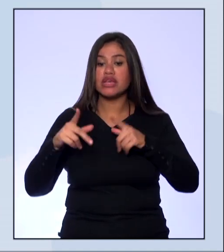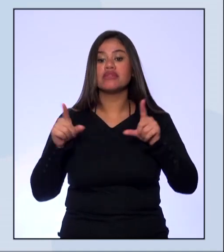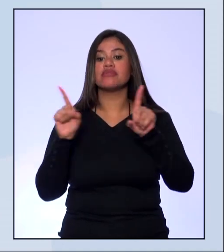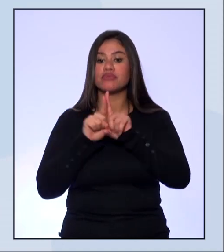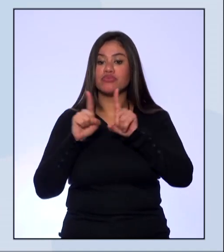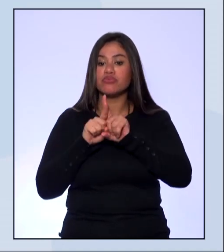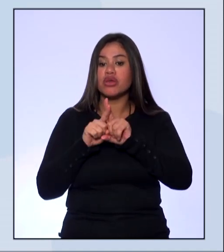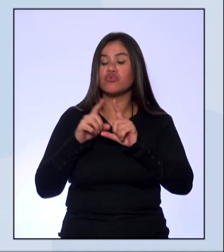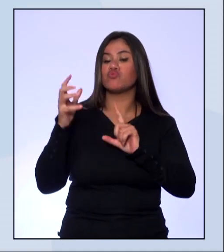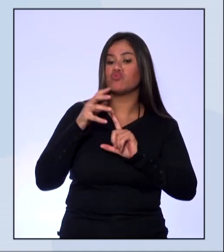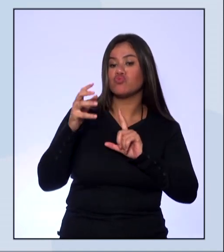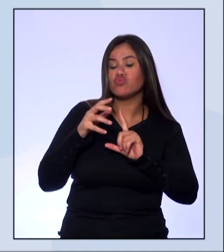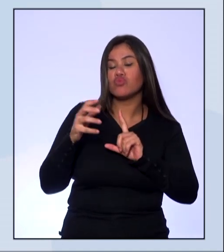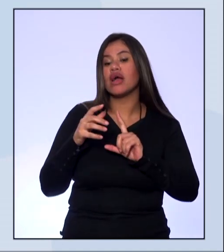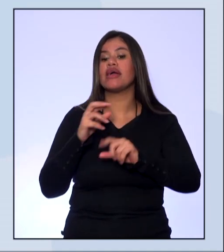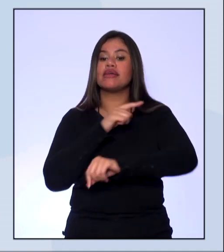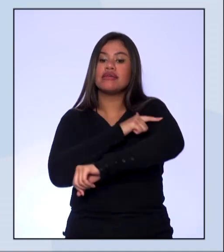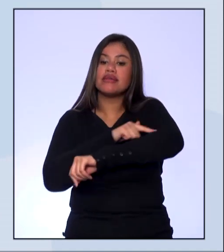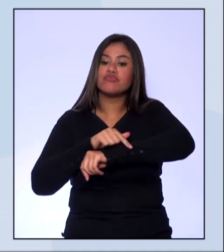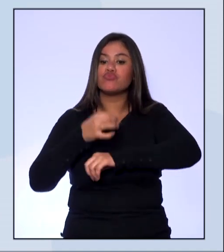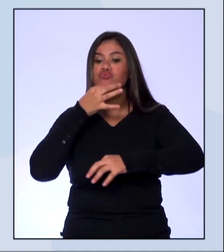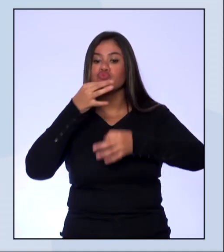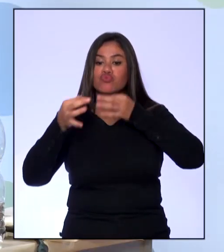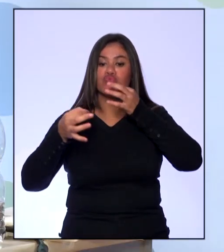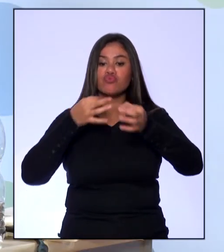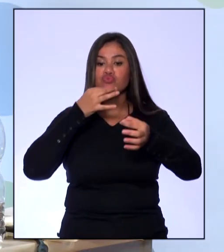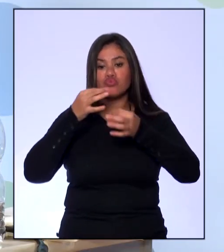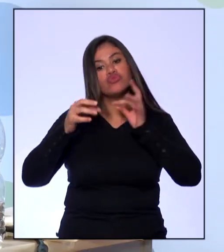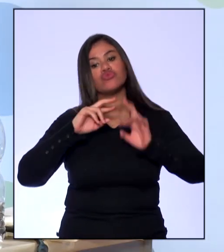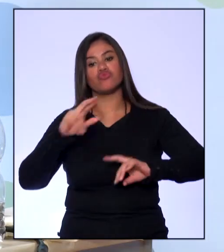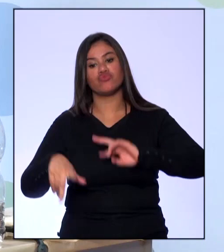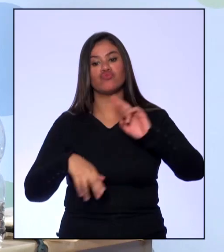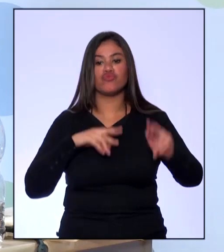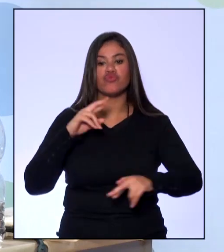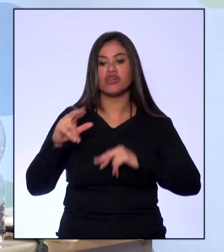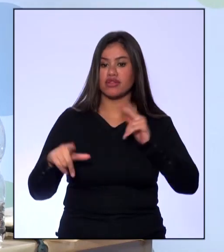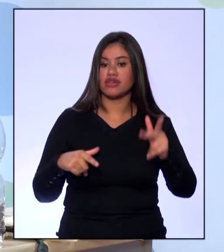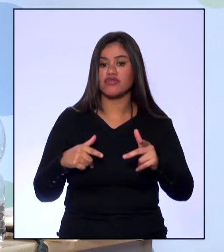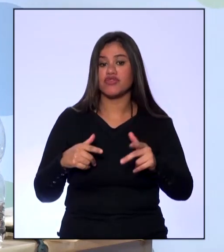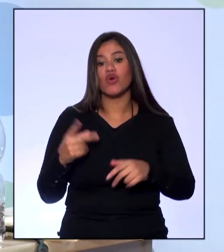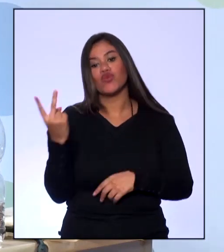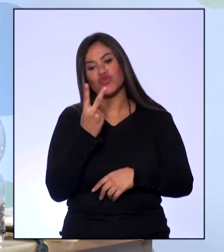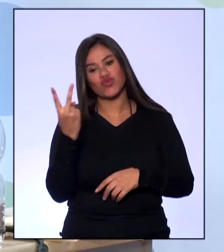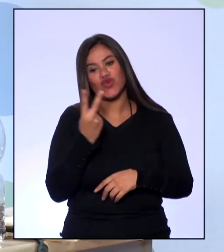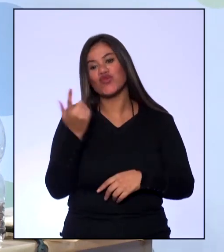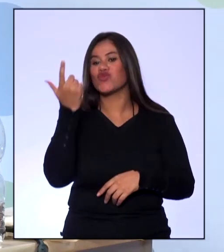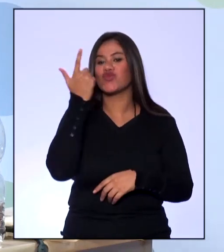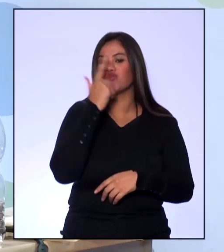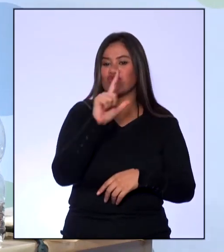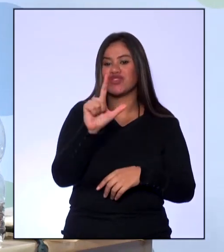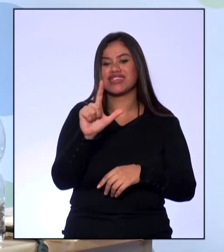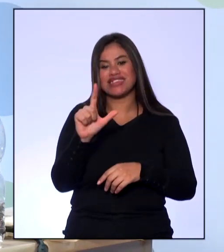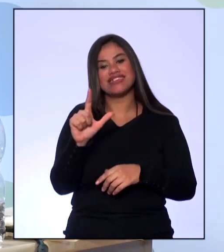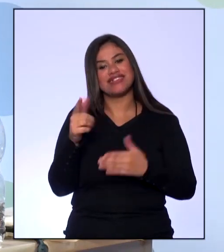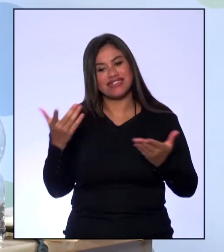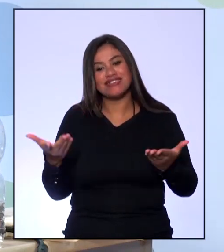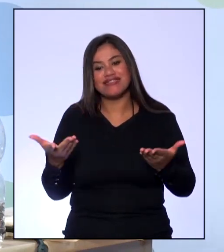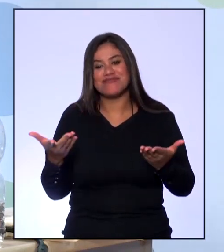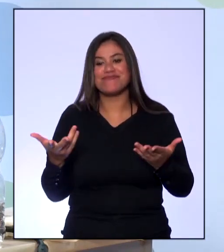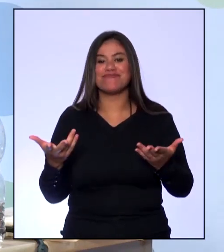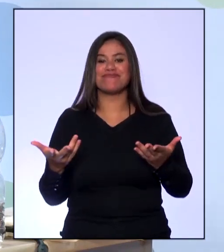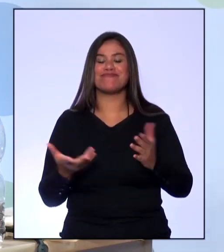também respeitar os pontos de vista diferentes uns dos outros. Eles dois conseguiram ser bem amistosos